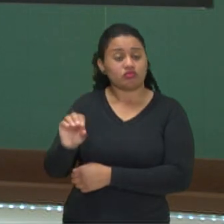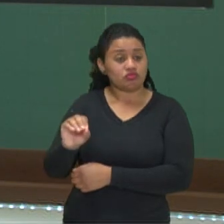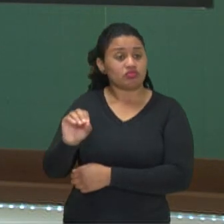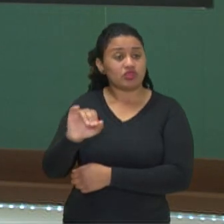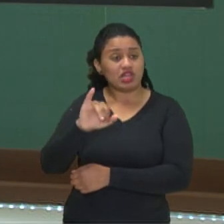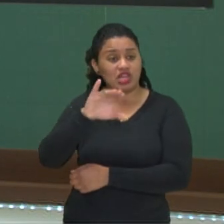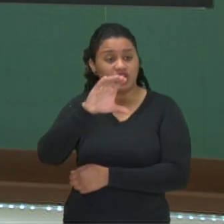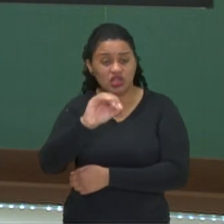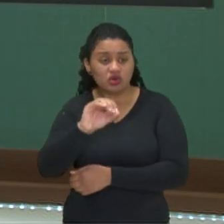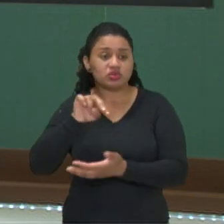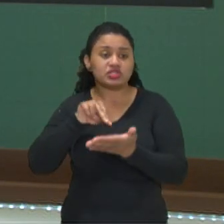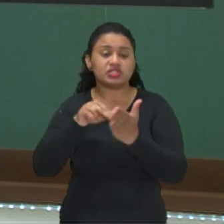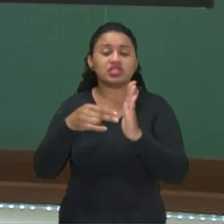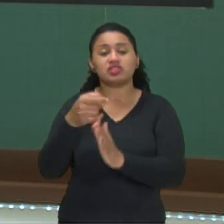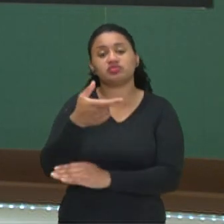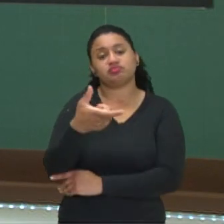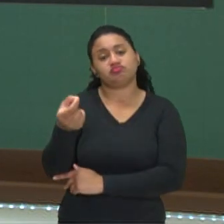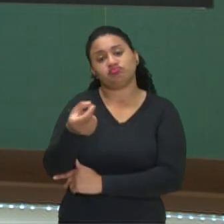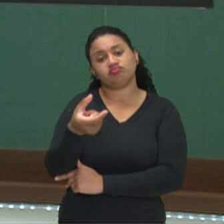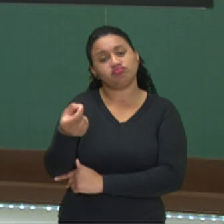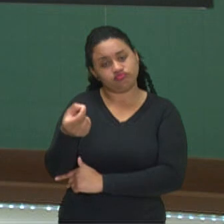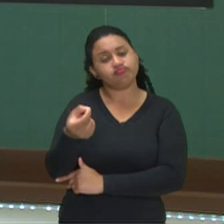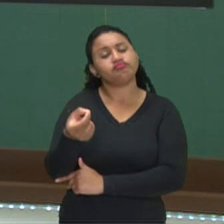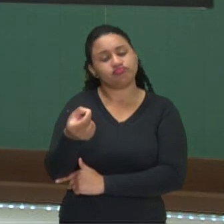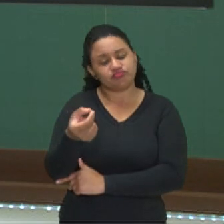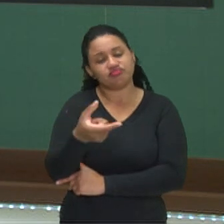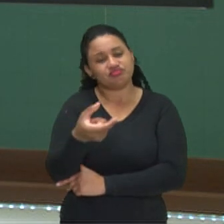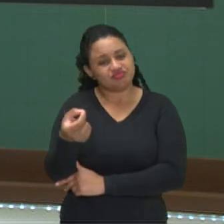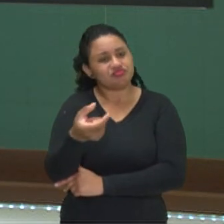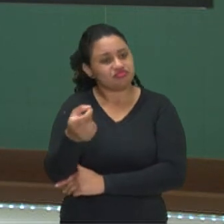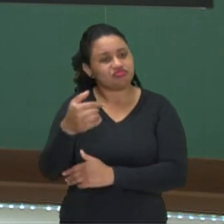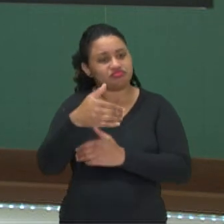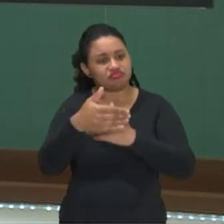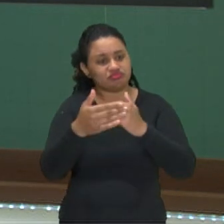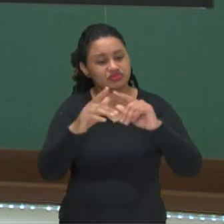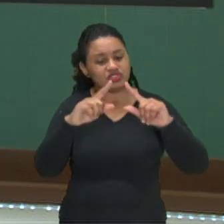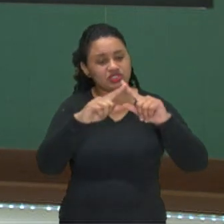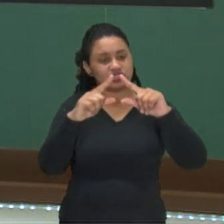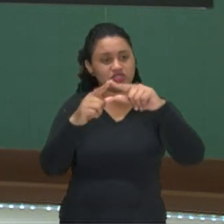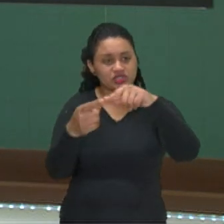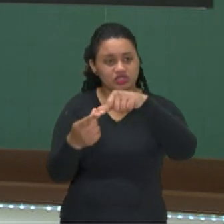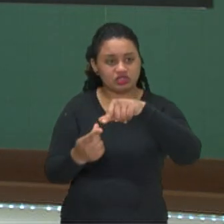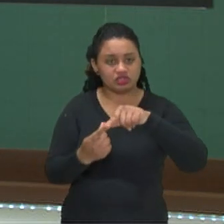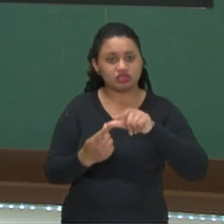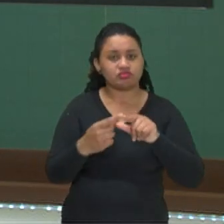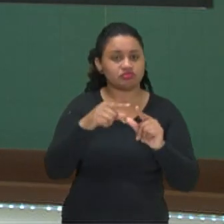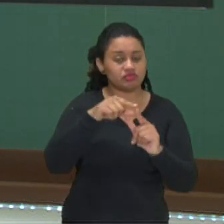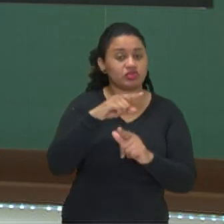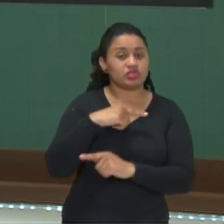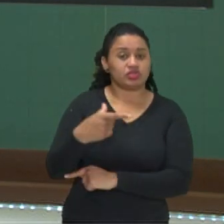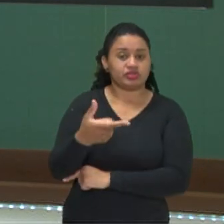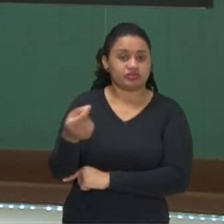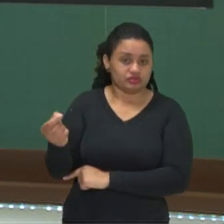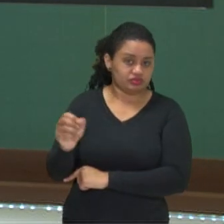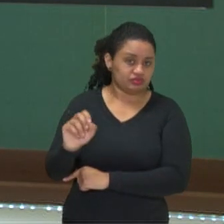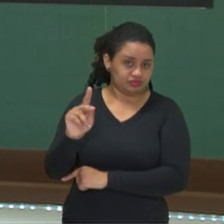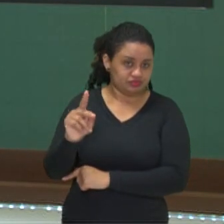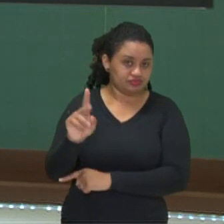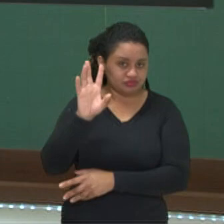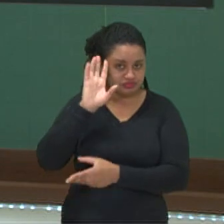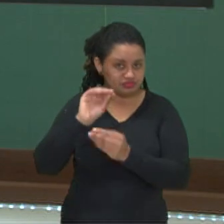ico é um prefixo, quer dizer 20, e ele vai ter 20 faces de triângulos equiláteros.